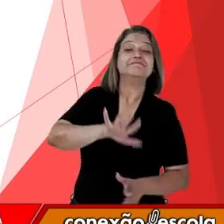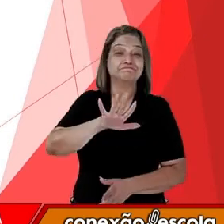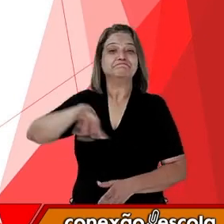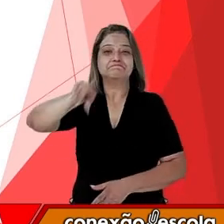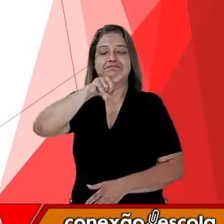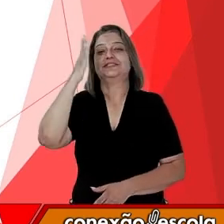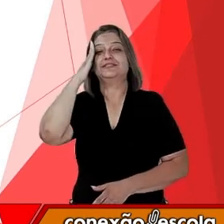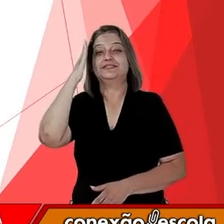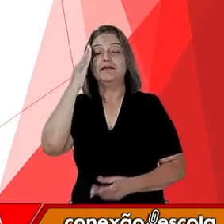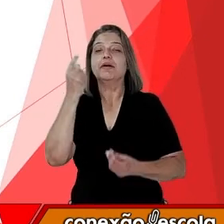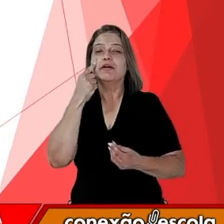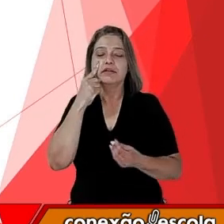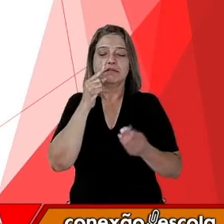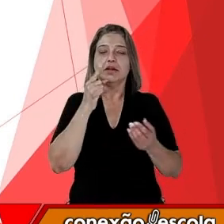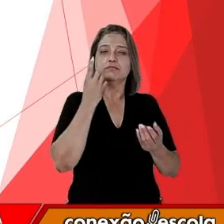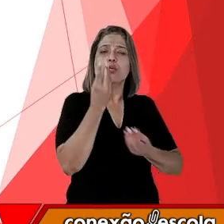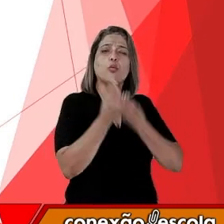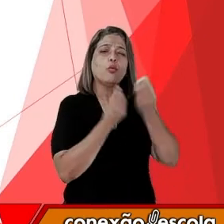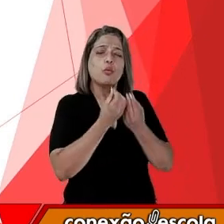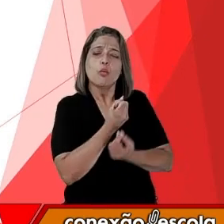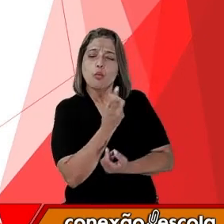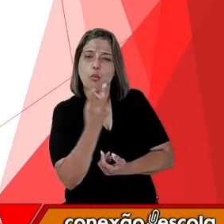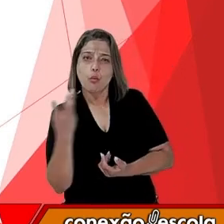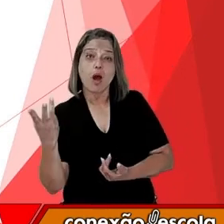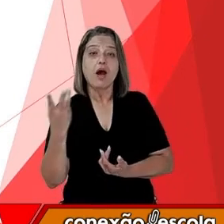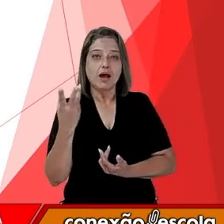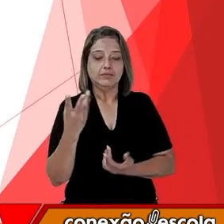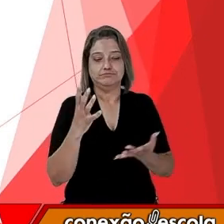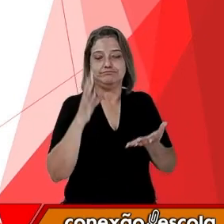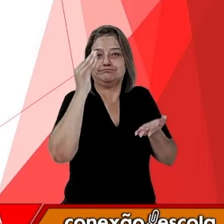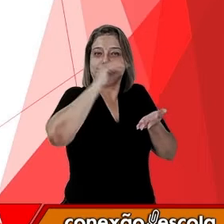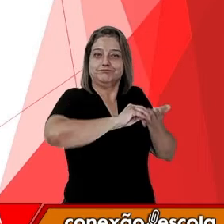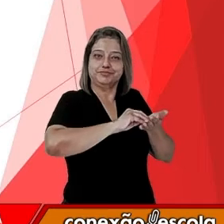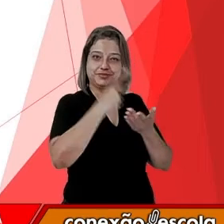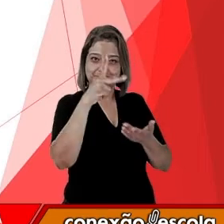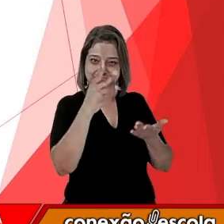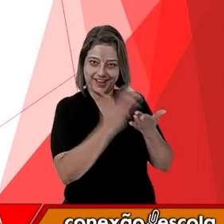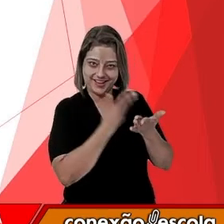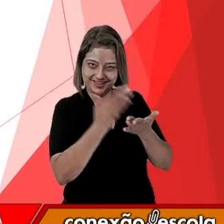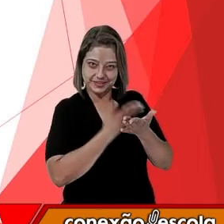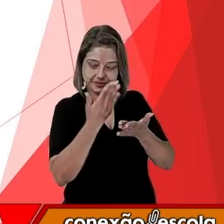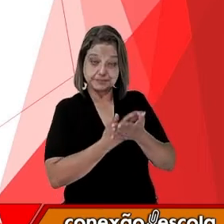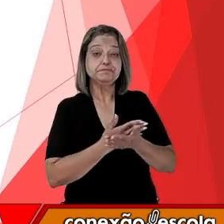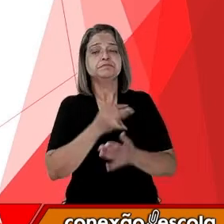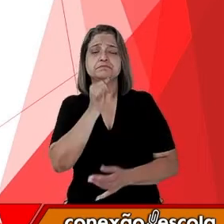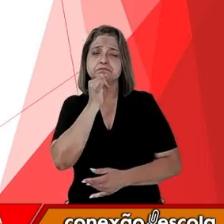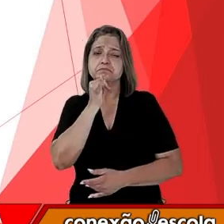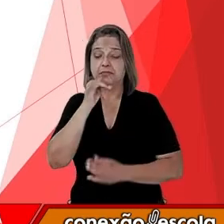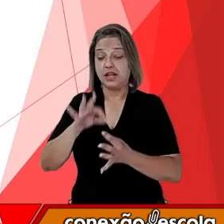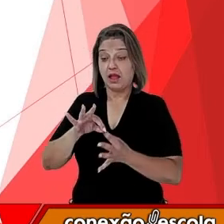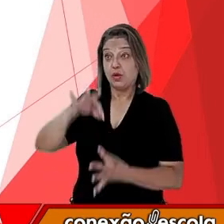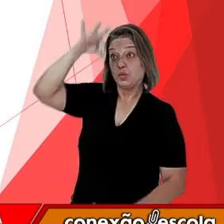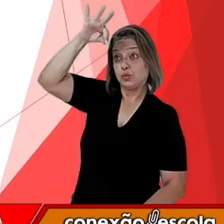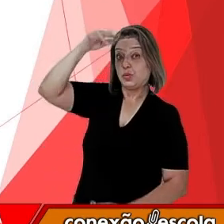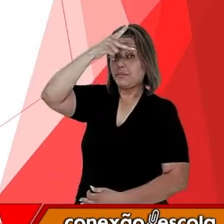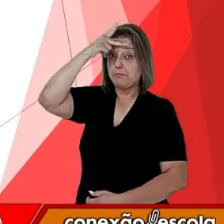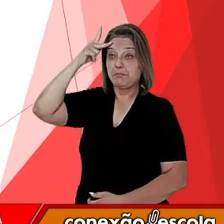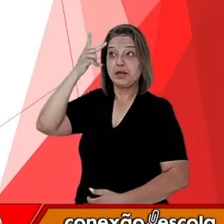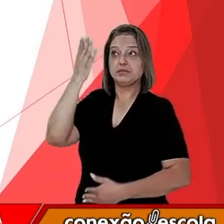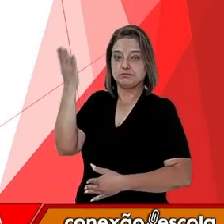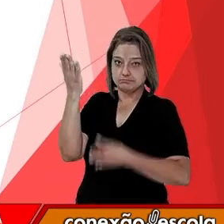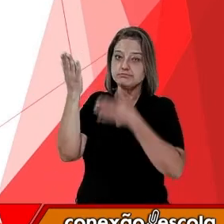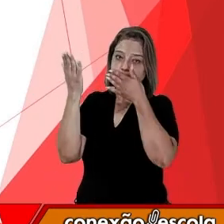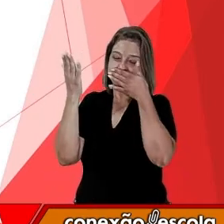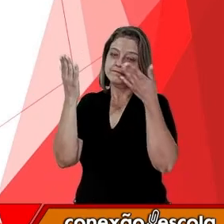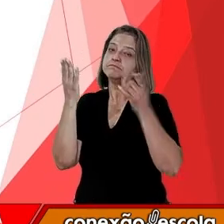os resultados obtidos. É muito provável que a altura da pessoa que você vai